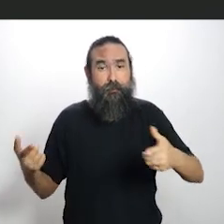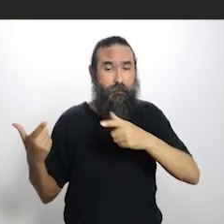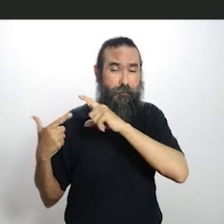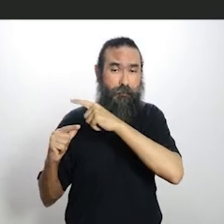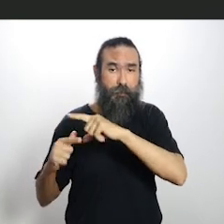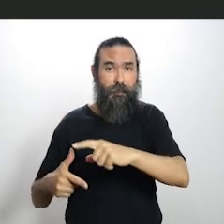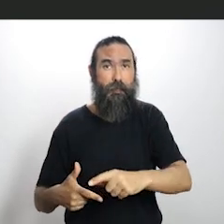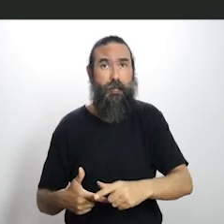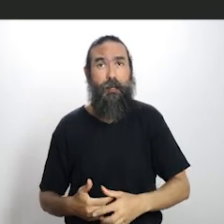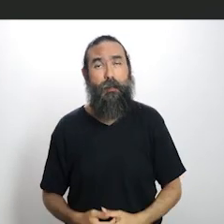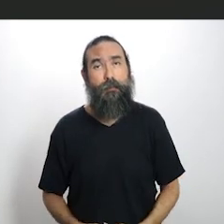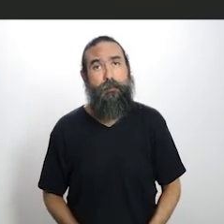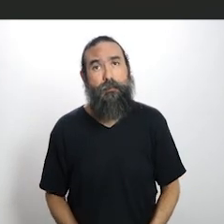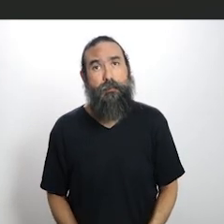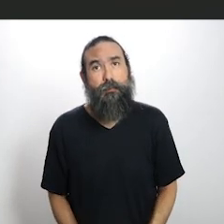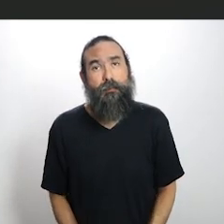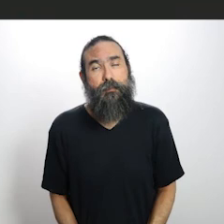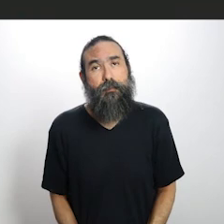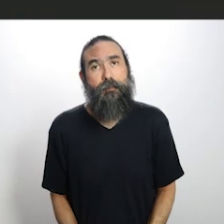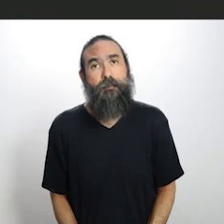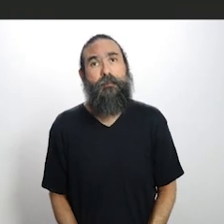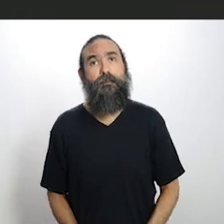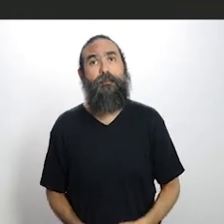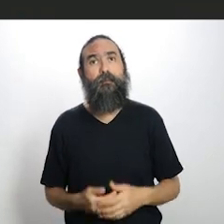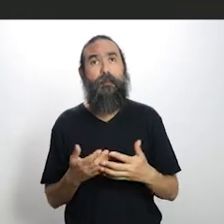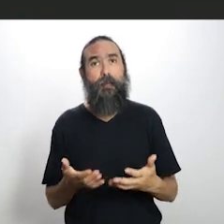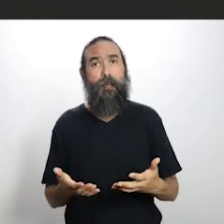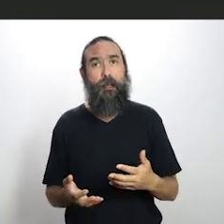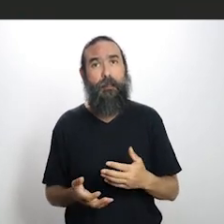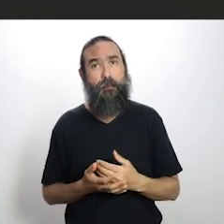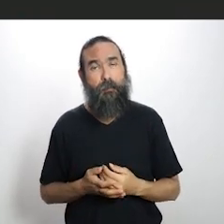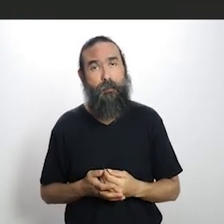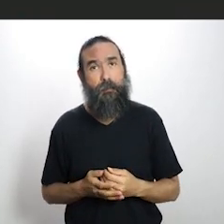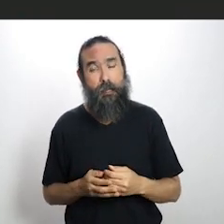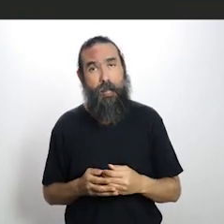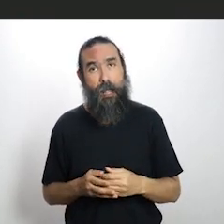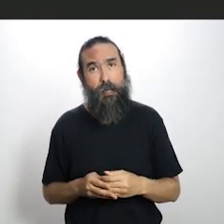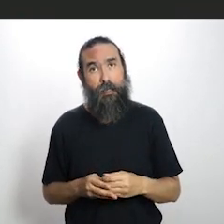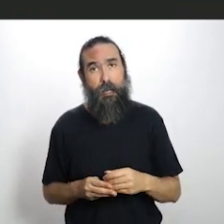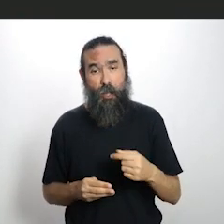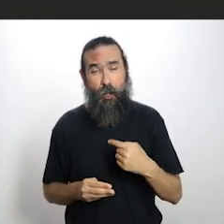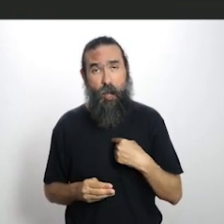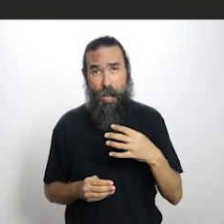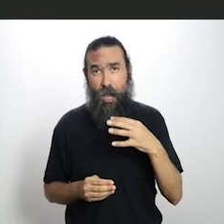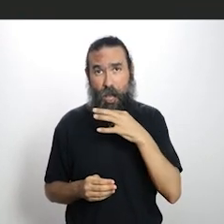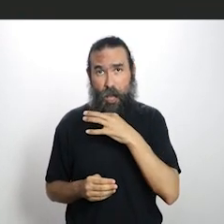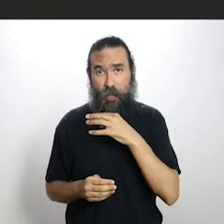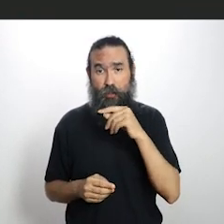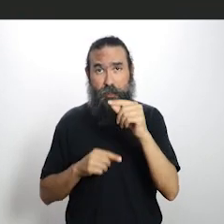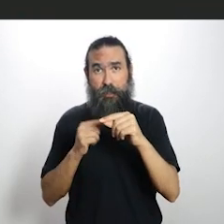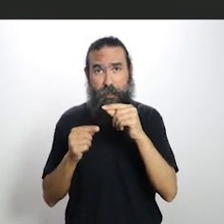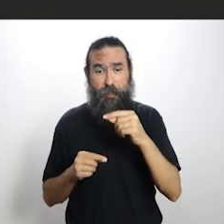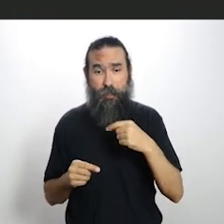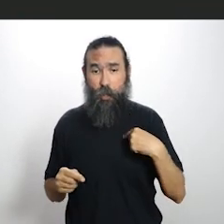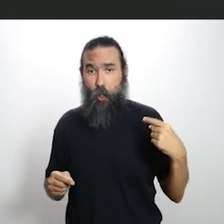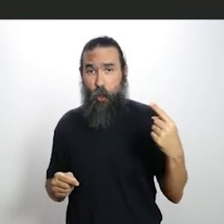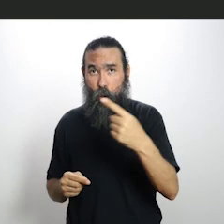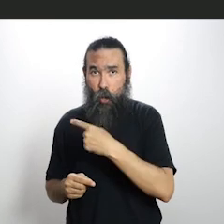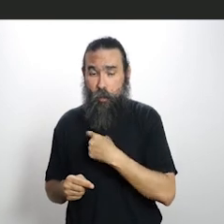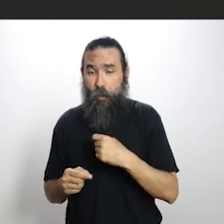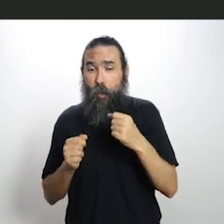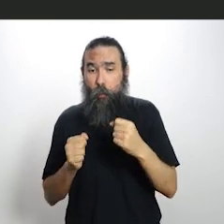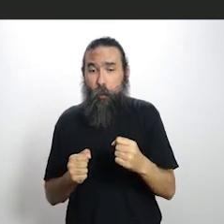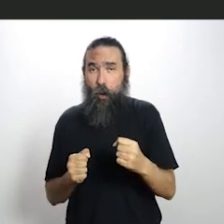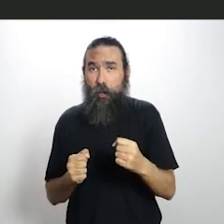permitir ser radical né também em alguns momentos e quando eu falo isso é que tipo é a gente lá em